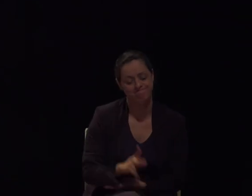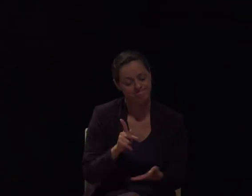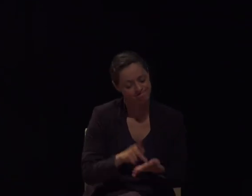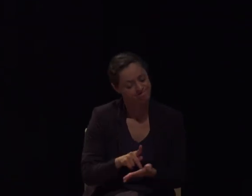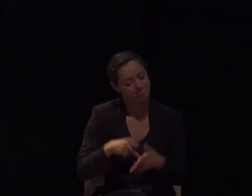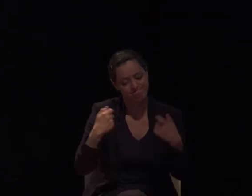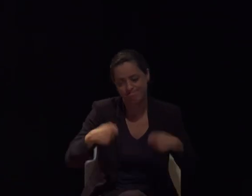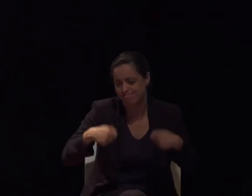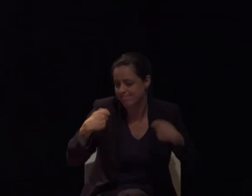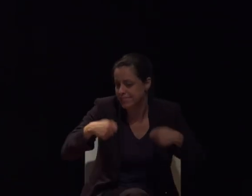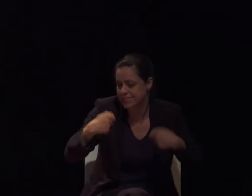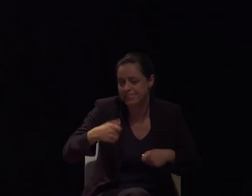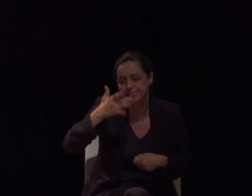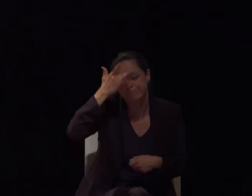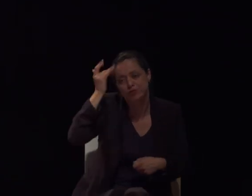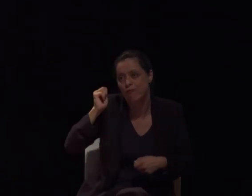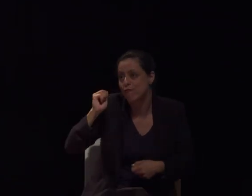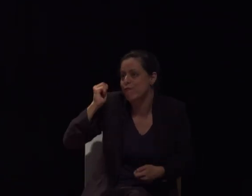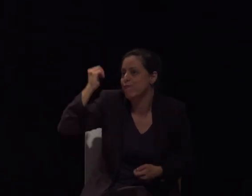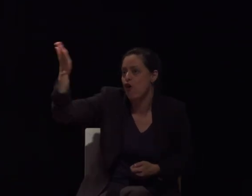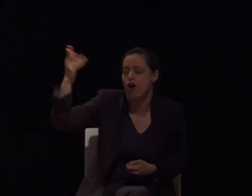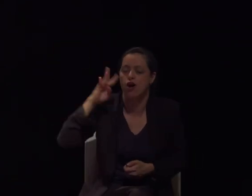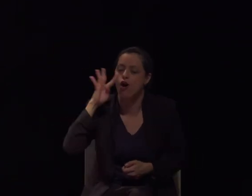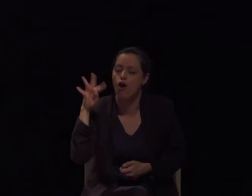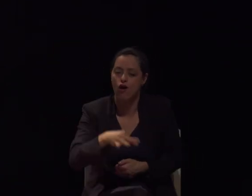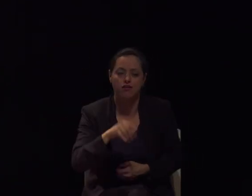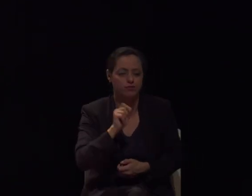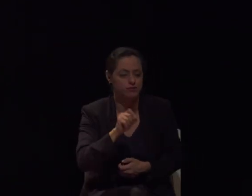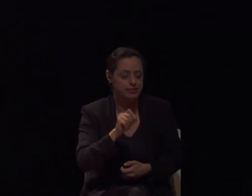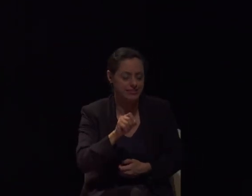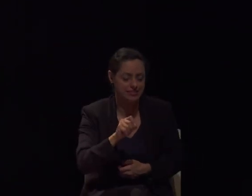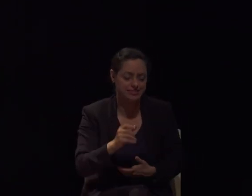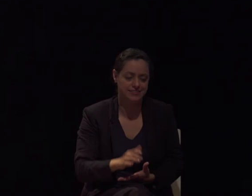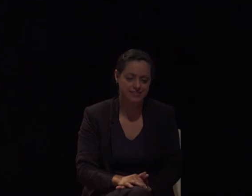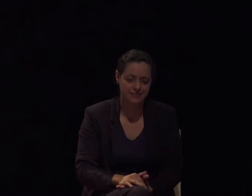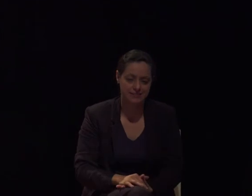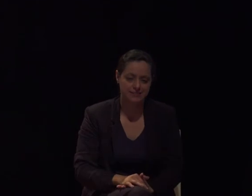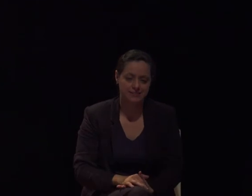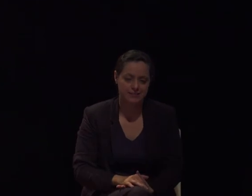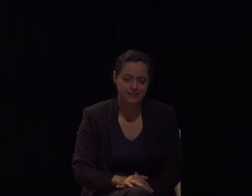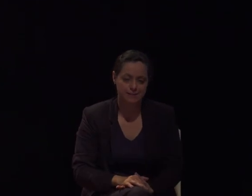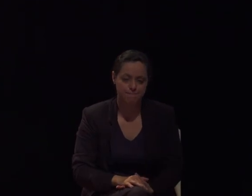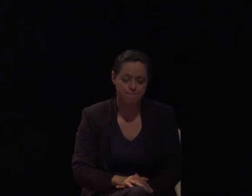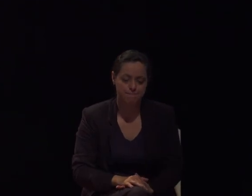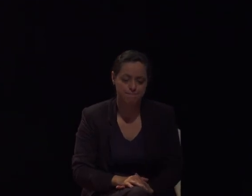opinião em pessoal para discutir a nossa opinião pessoal o